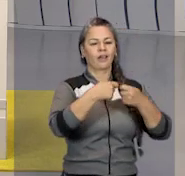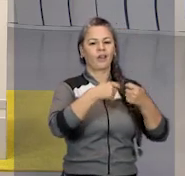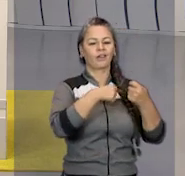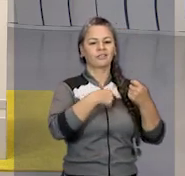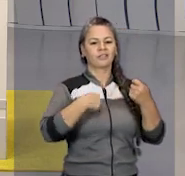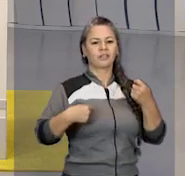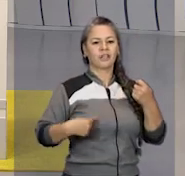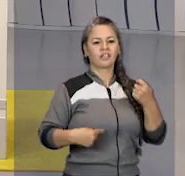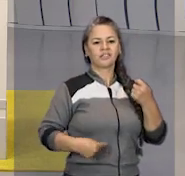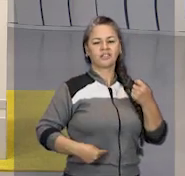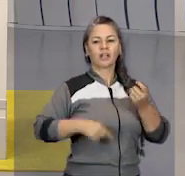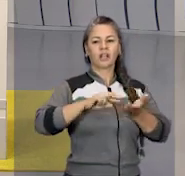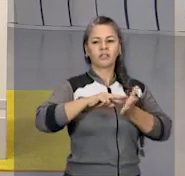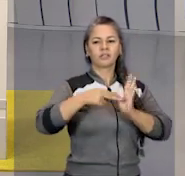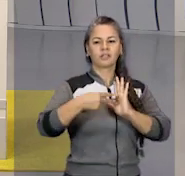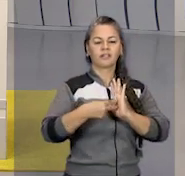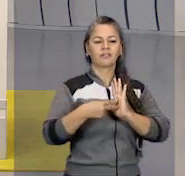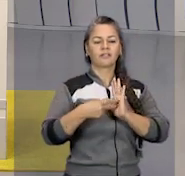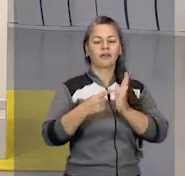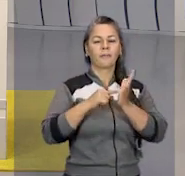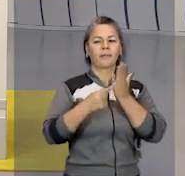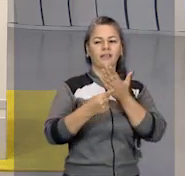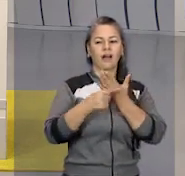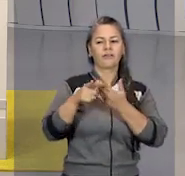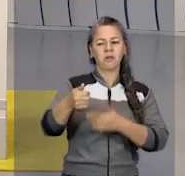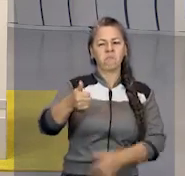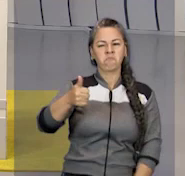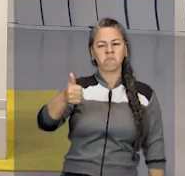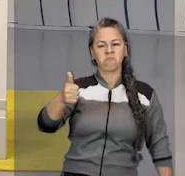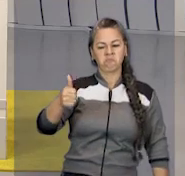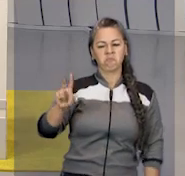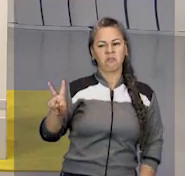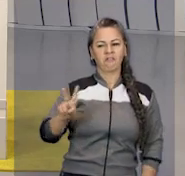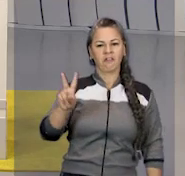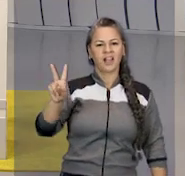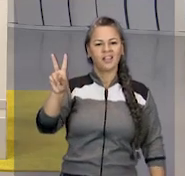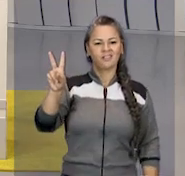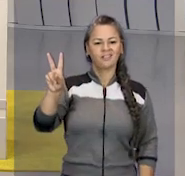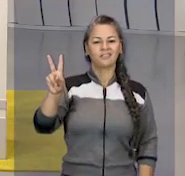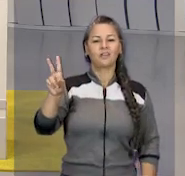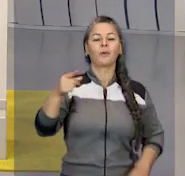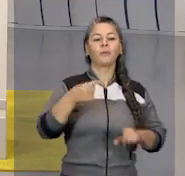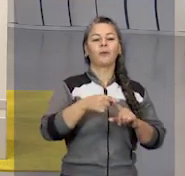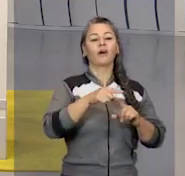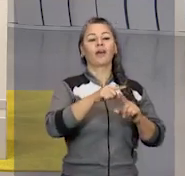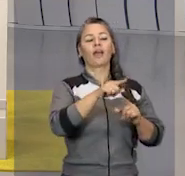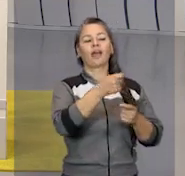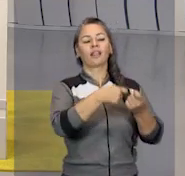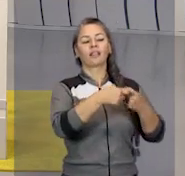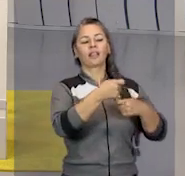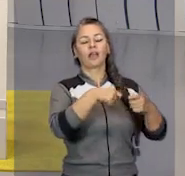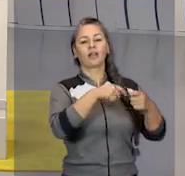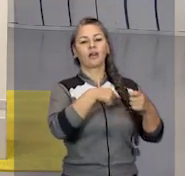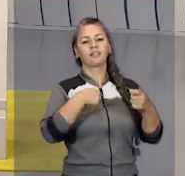encontro é vantajoso, é valioso, é importante aí, né, para ele,